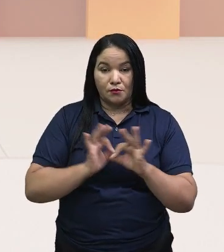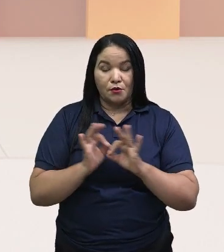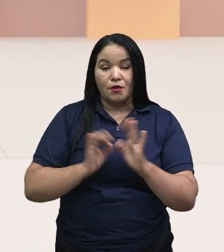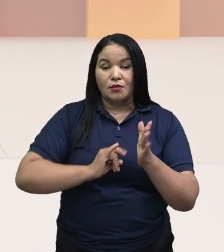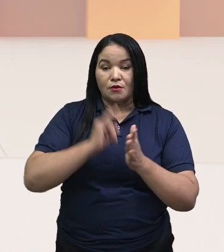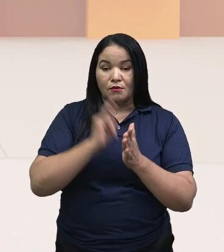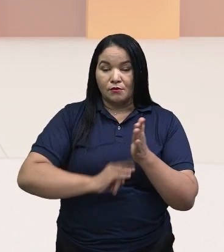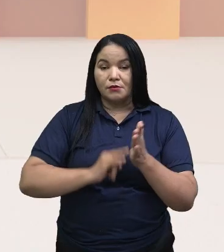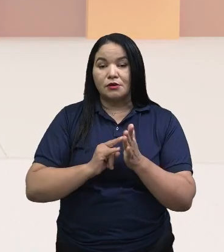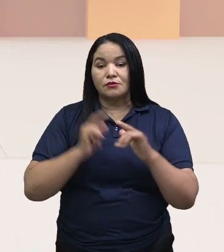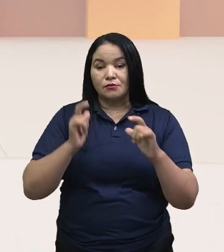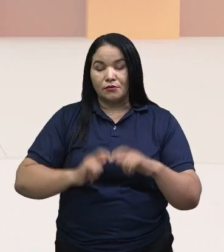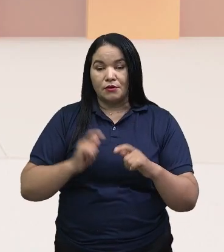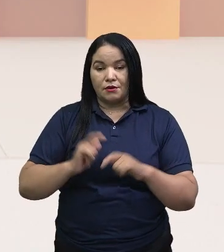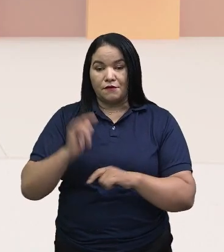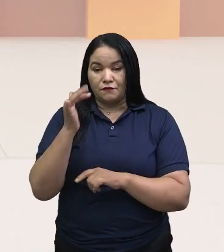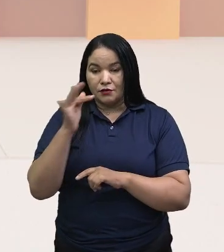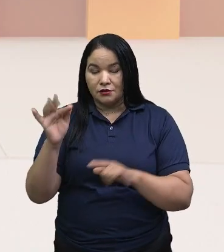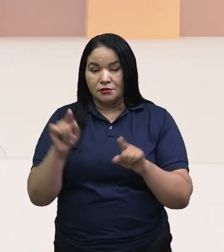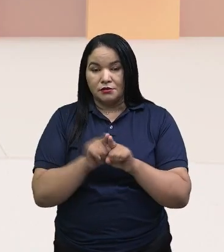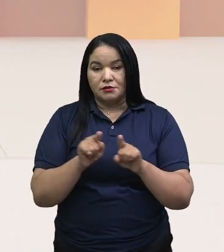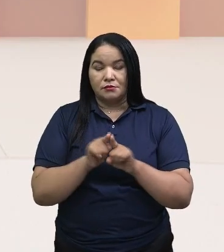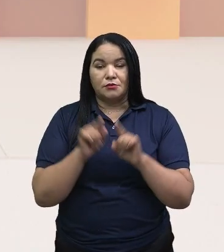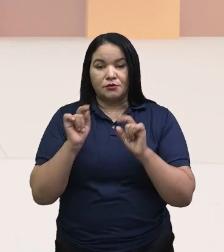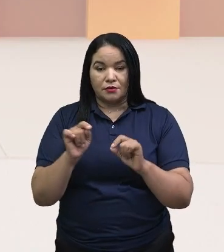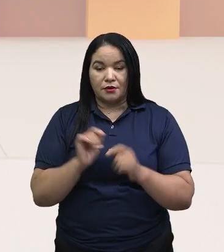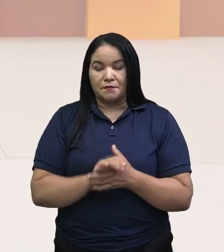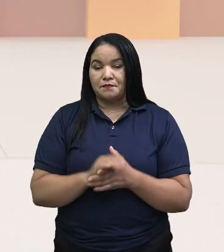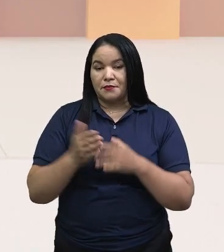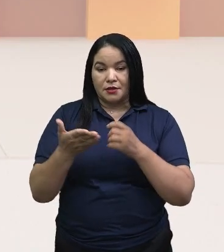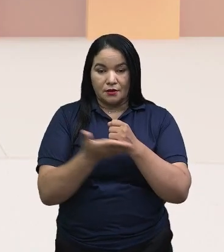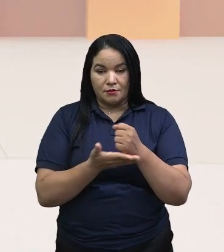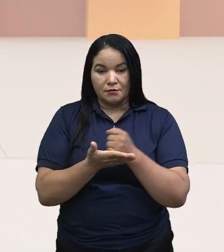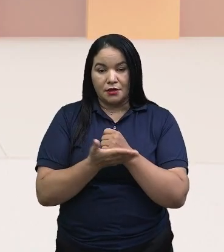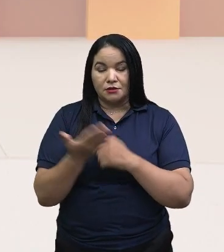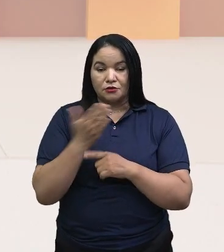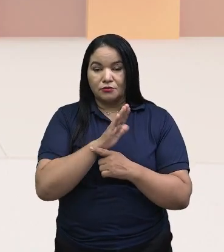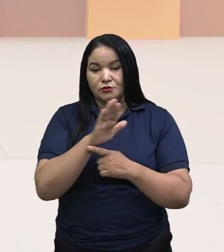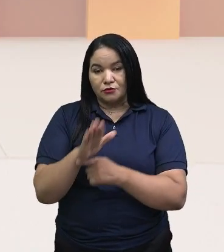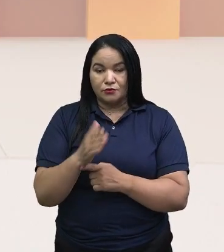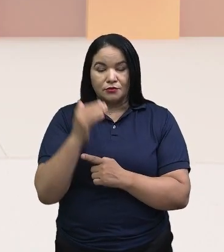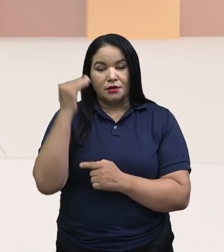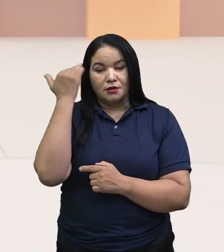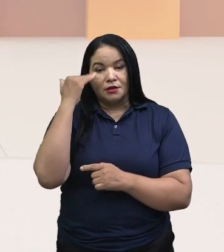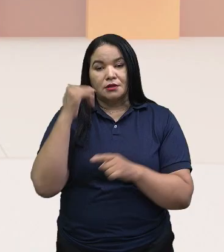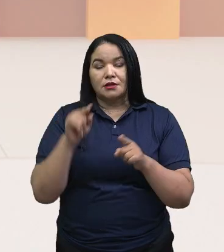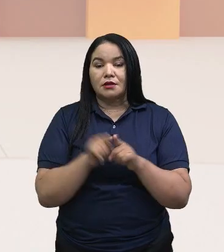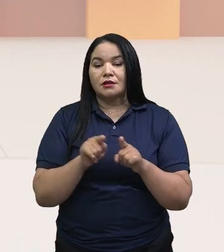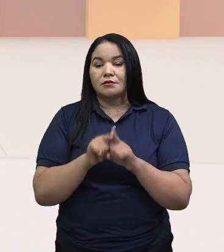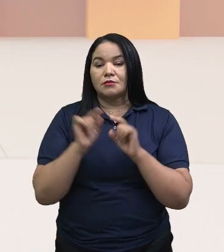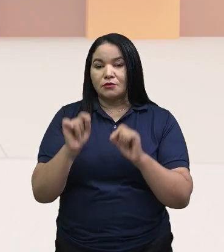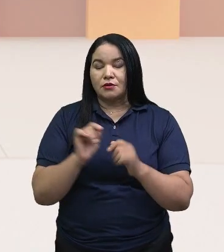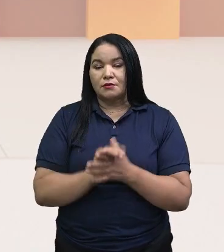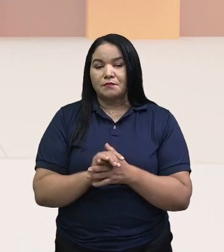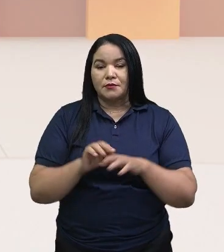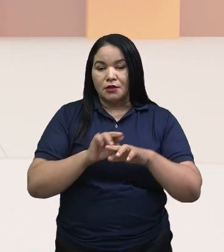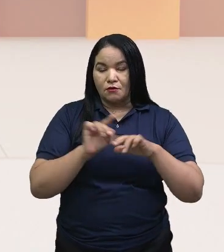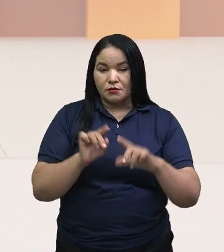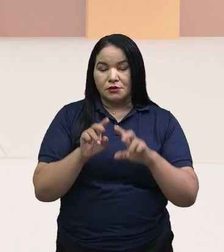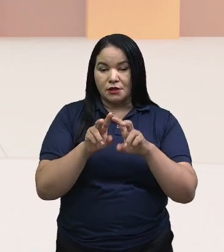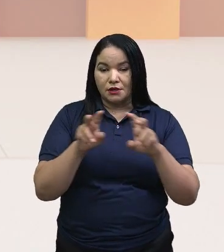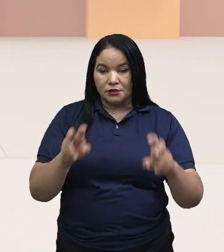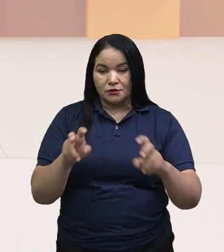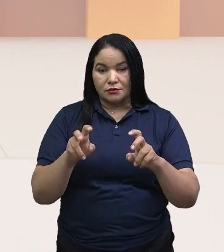e que também vai servir de base para compreendermos, e solidificarmos as questões relacionadas